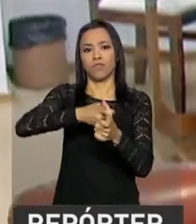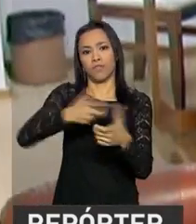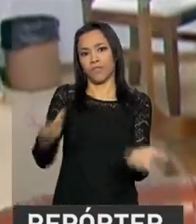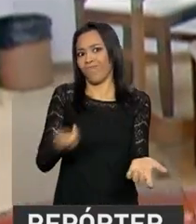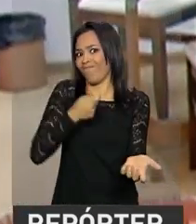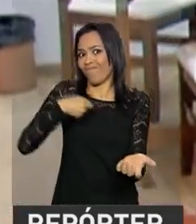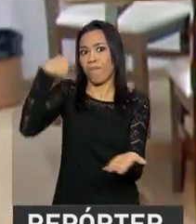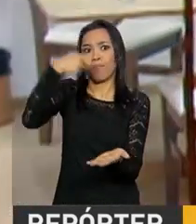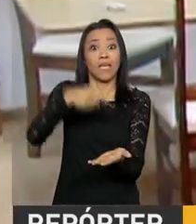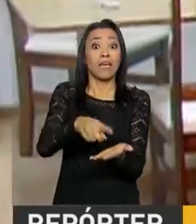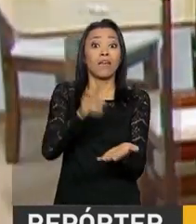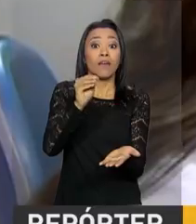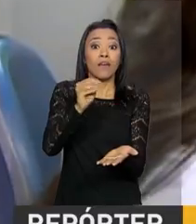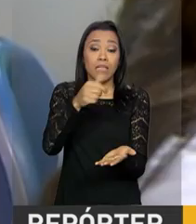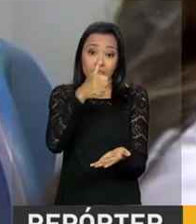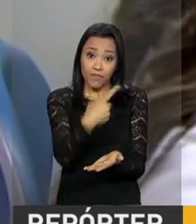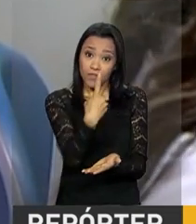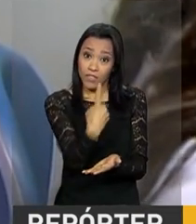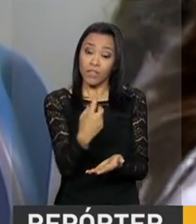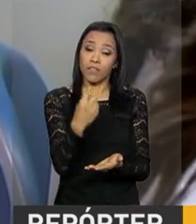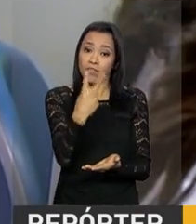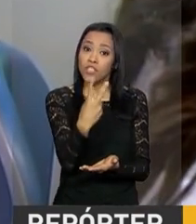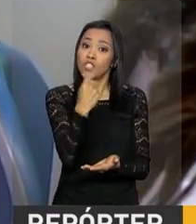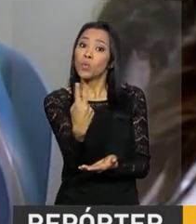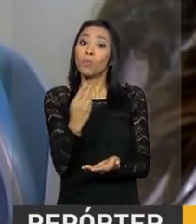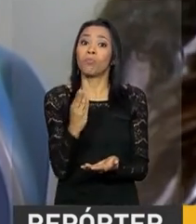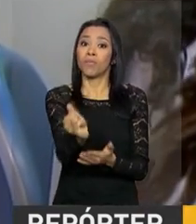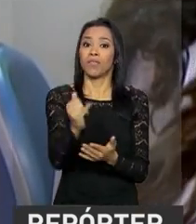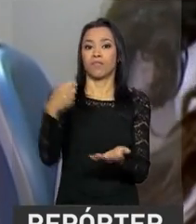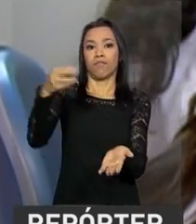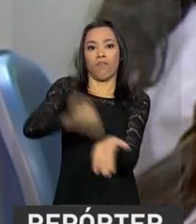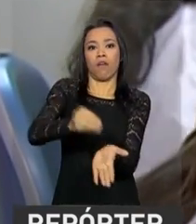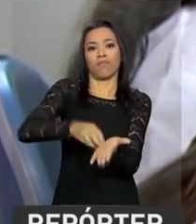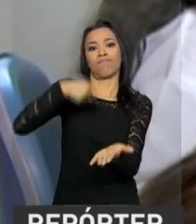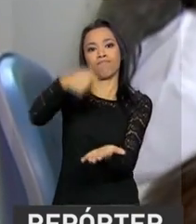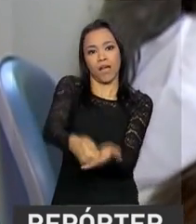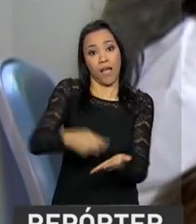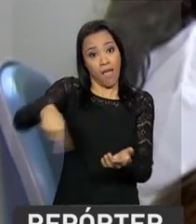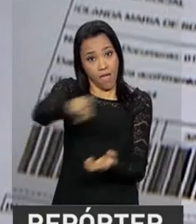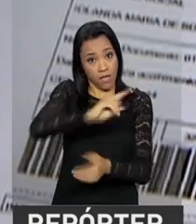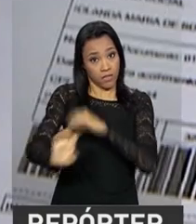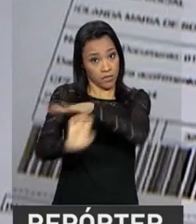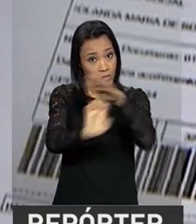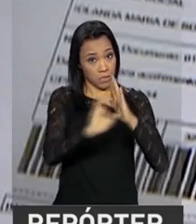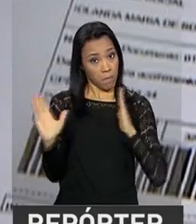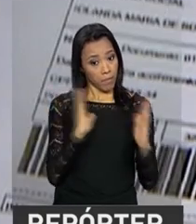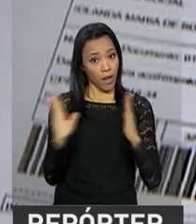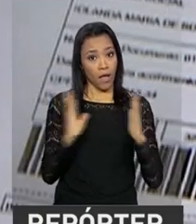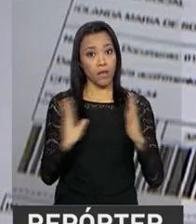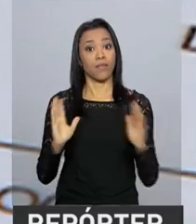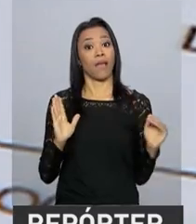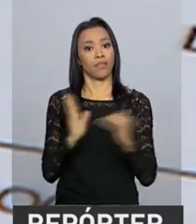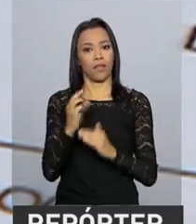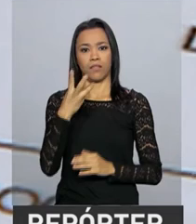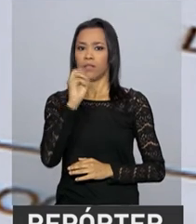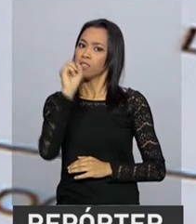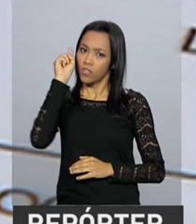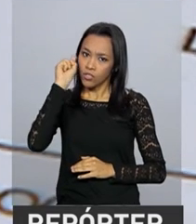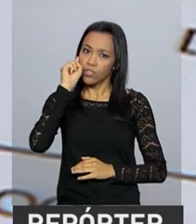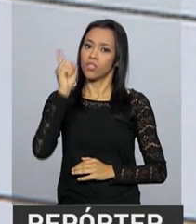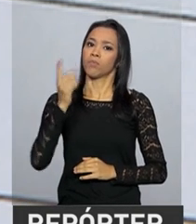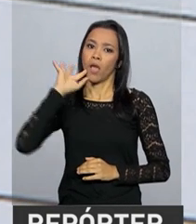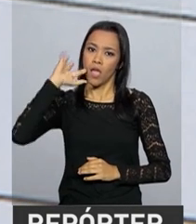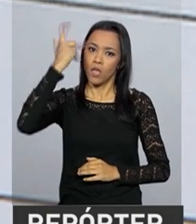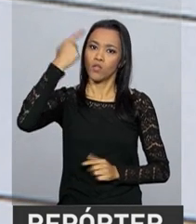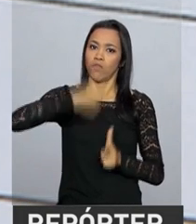cerca de 20 1 bilhões e 300 milhões de reais ao fisco essas empresas têm um prazo de 30 dias para regularizar as pendências